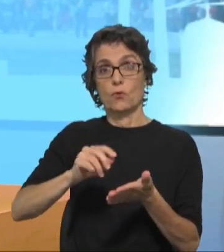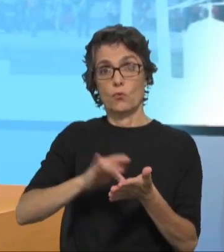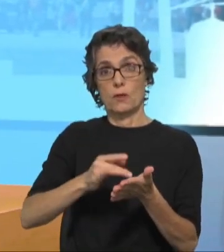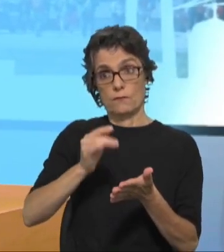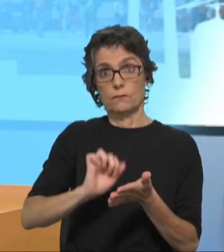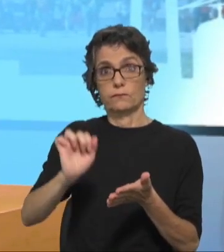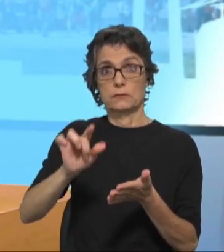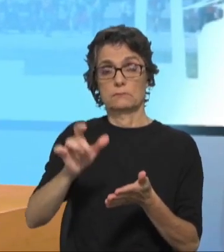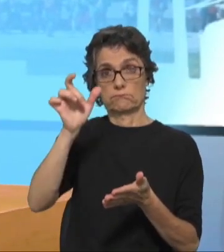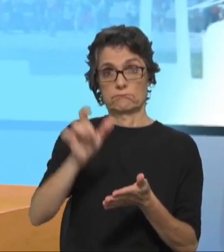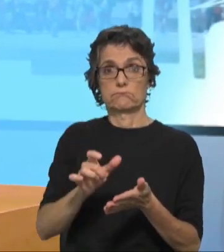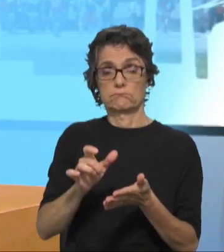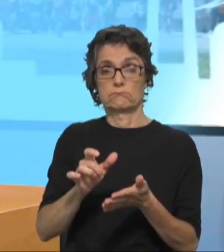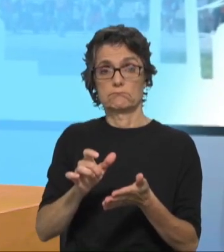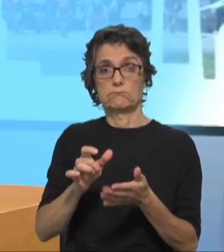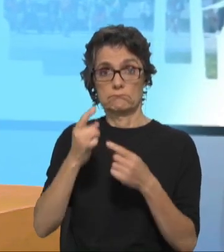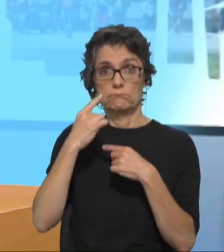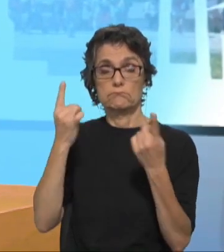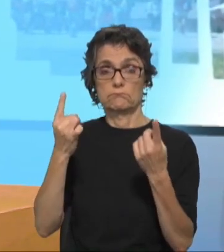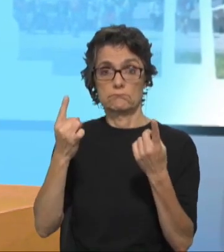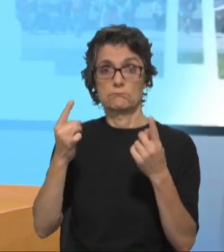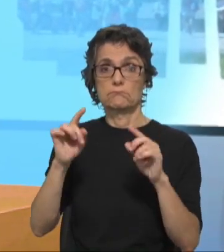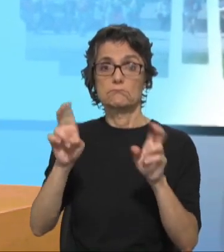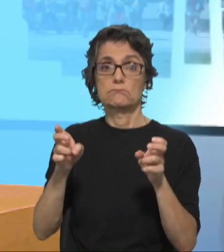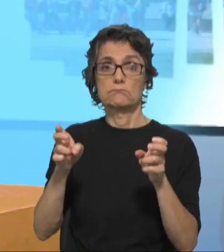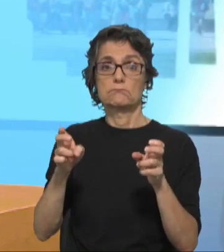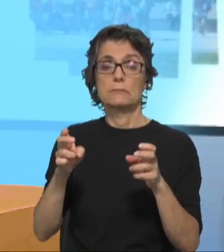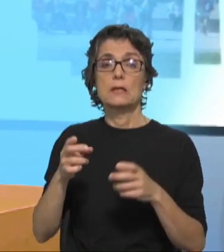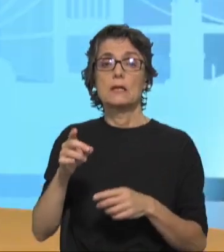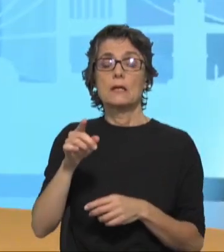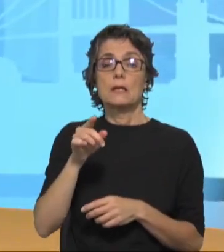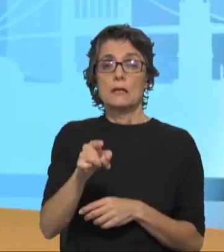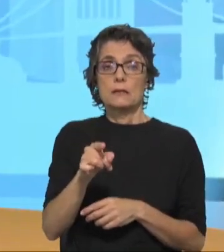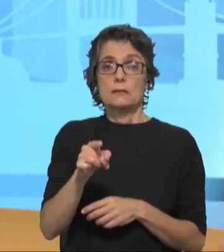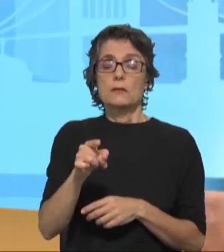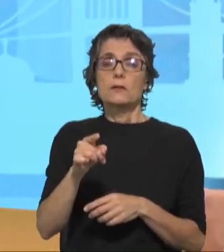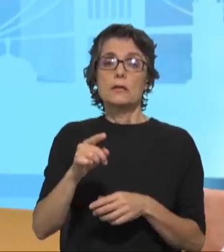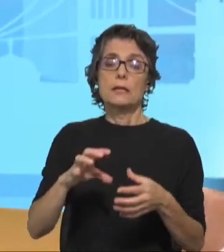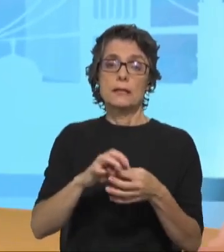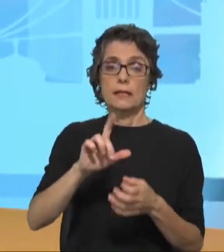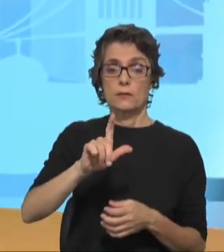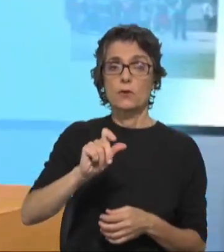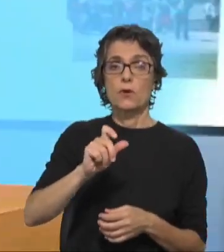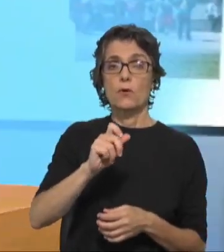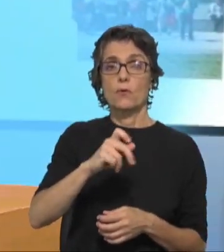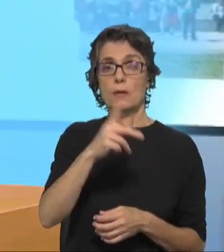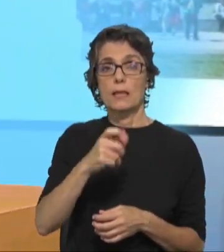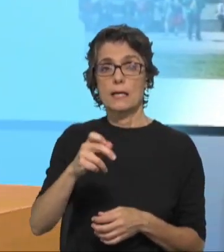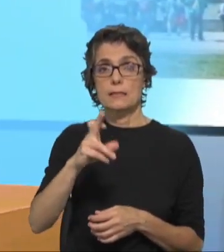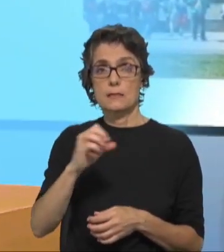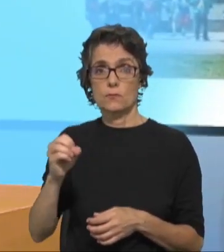conhecer é Vem para Fora, a mais recente que nos remete para a questão de Lázaro. Mas depois também